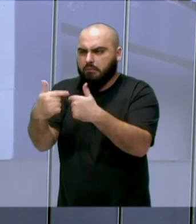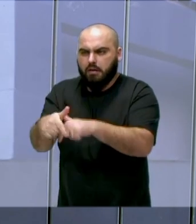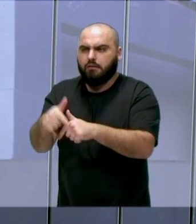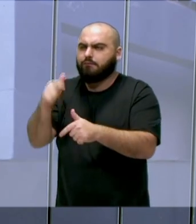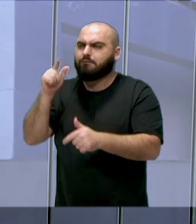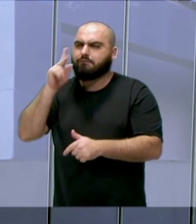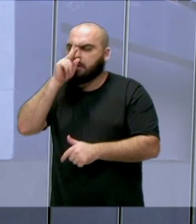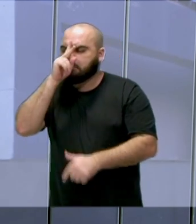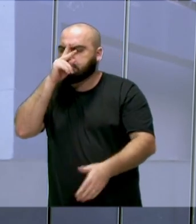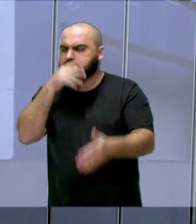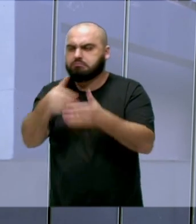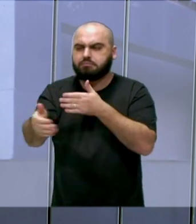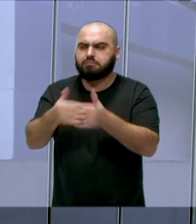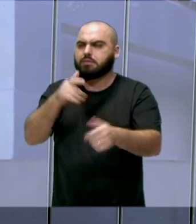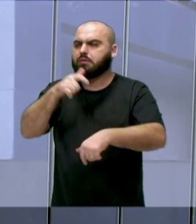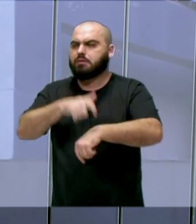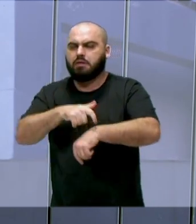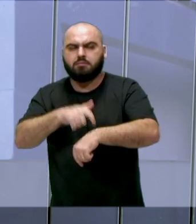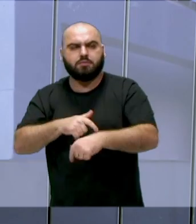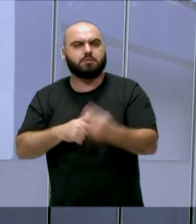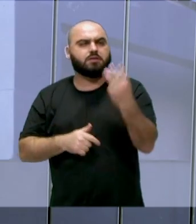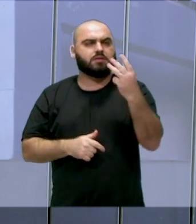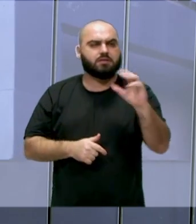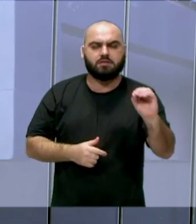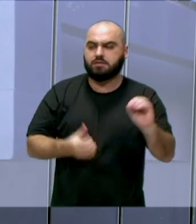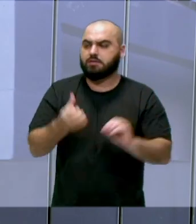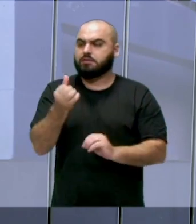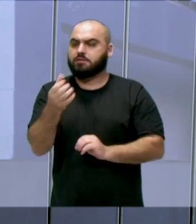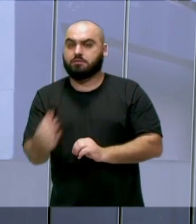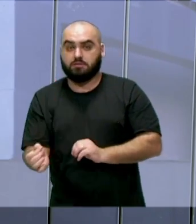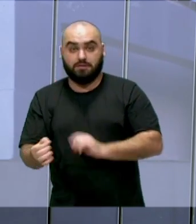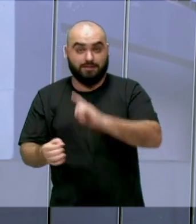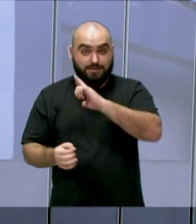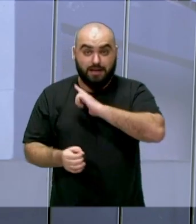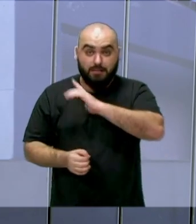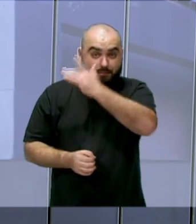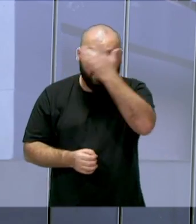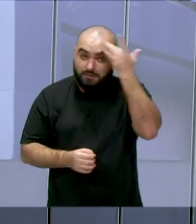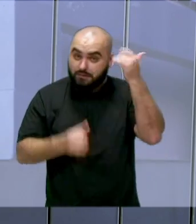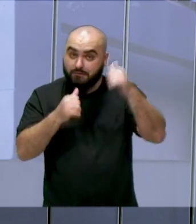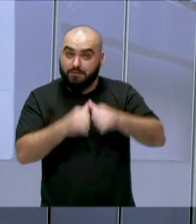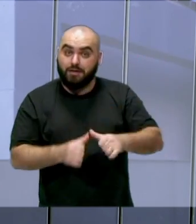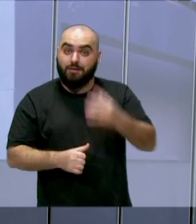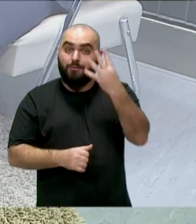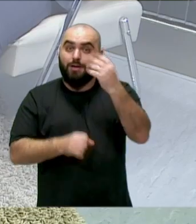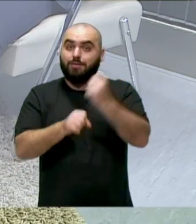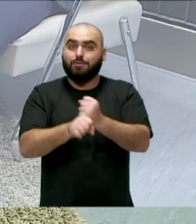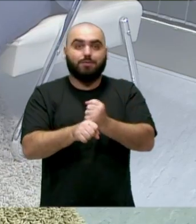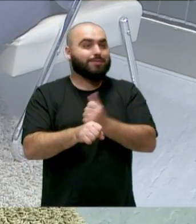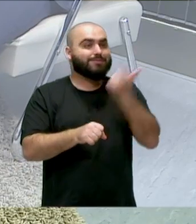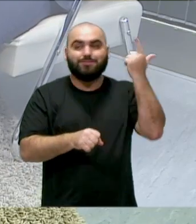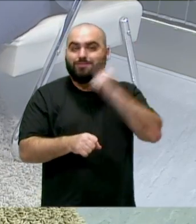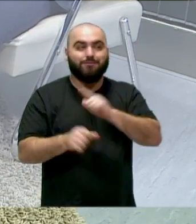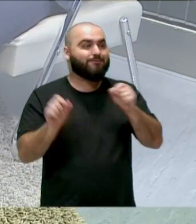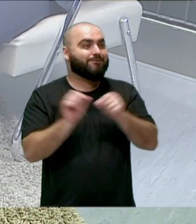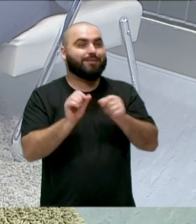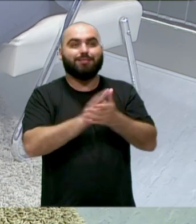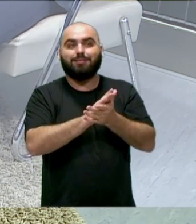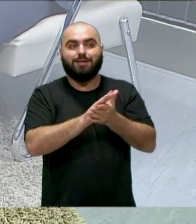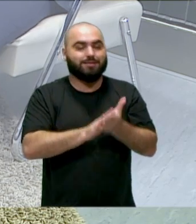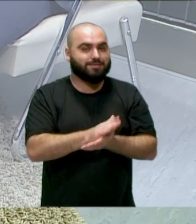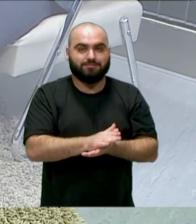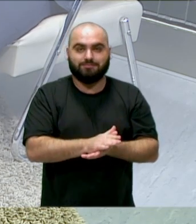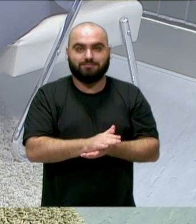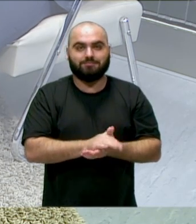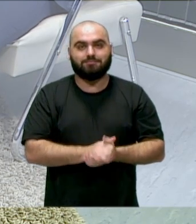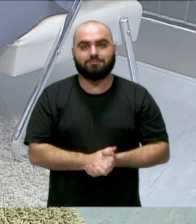que você, 30, 60, tem muita gente que num mandato inteiro não consegue produzir ou deixar um legado. Então,